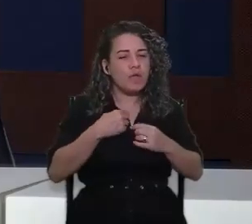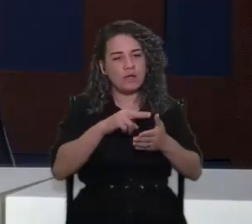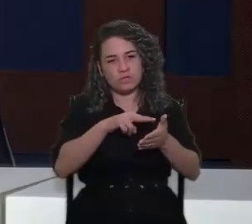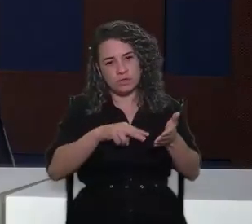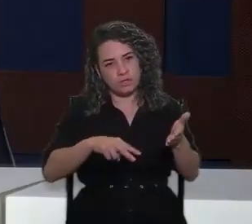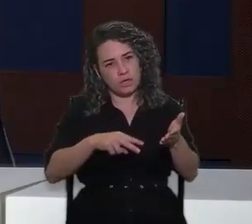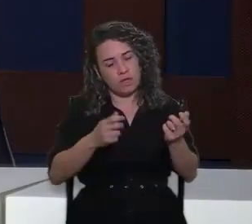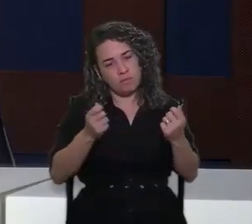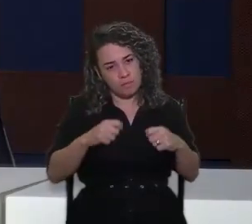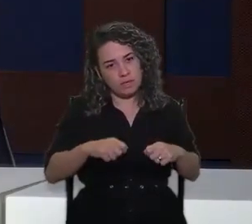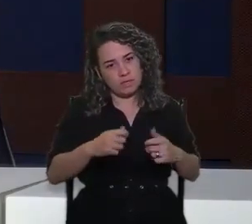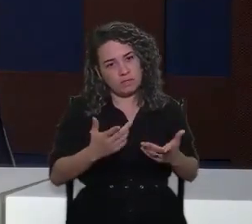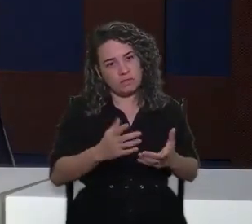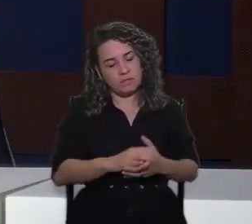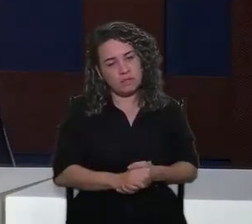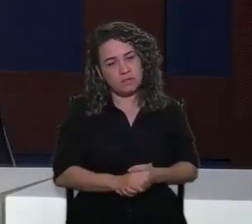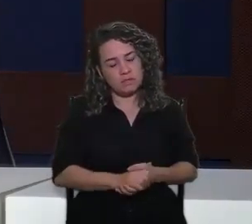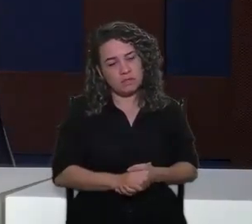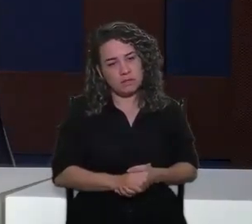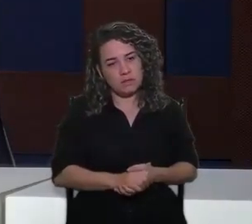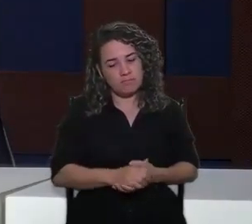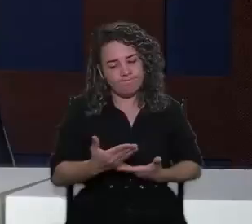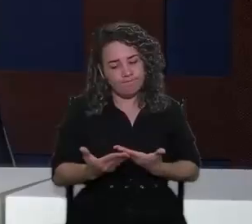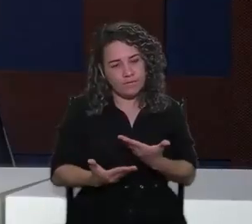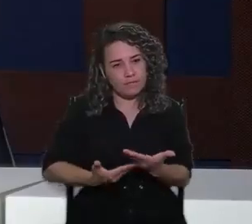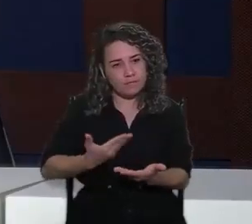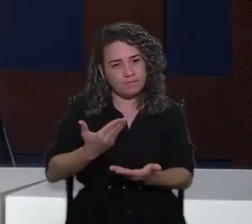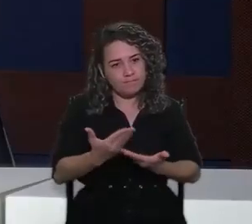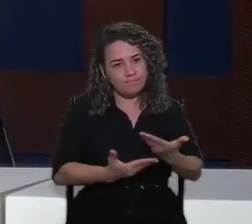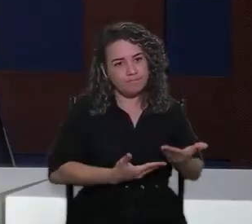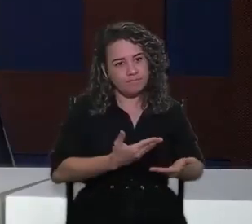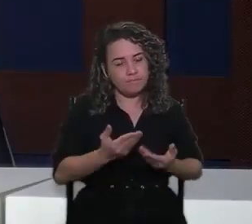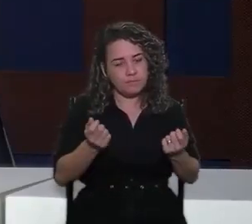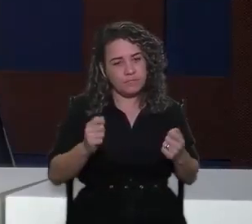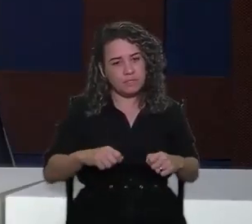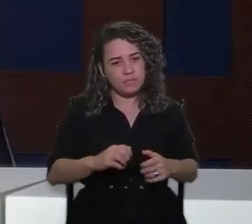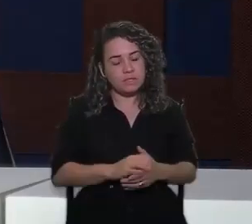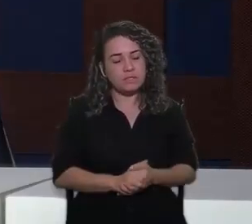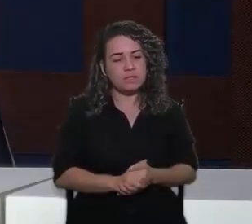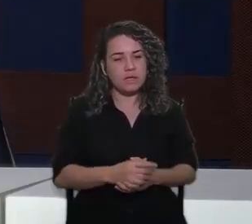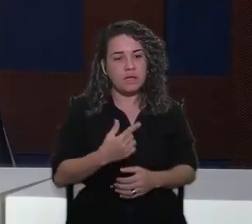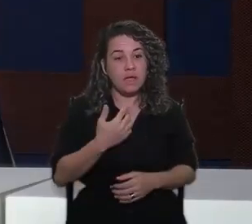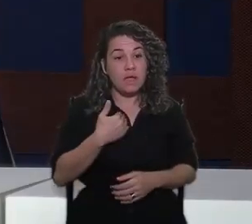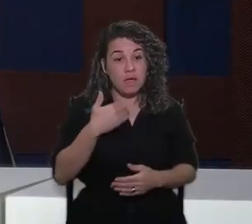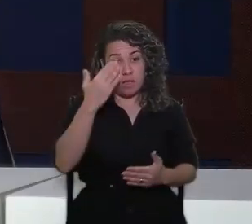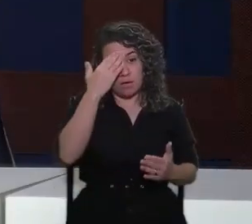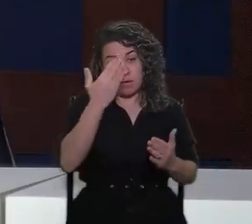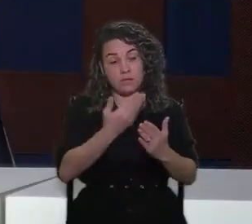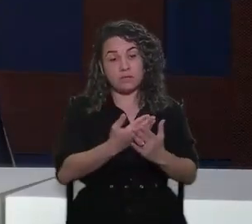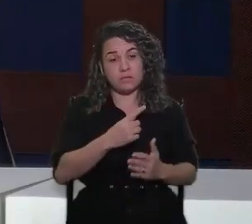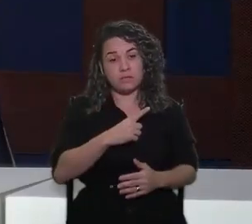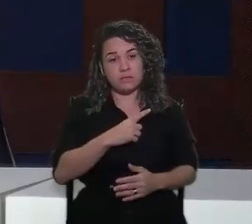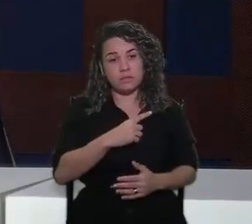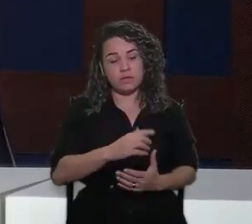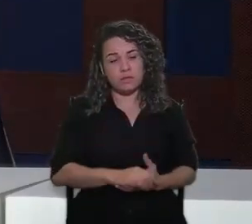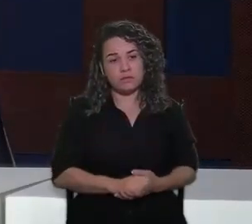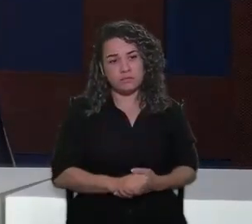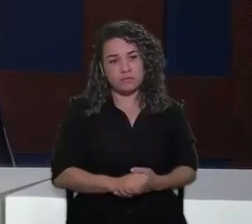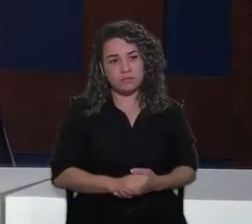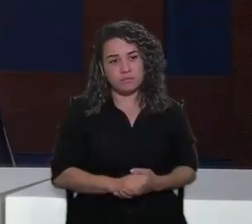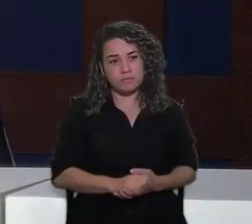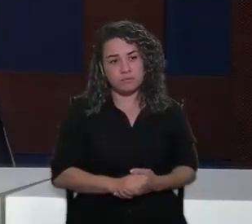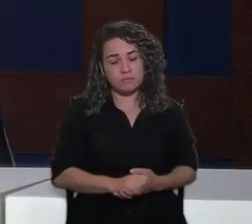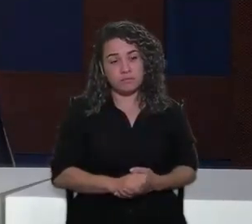não há a menor chance. Mas eu acho que existe. né? Isso, a dificuldade. As escolas